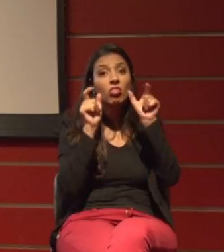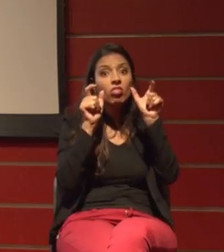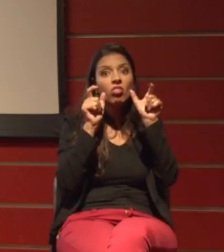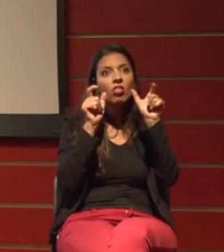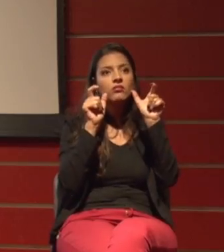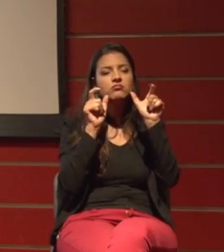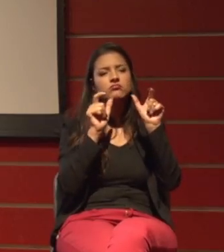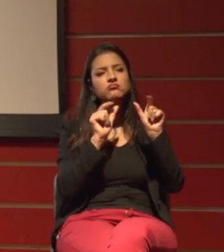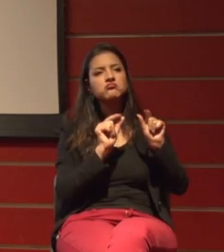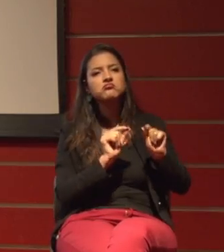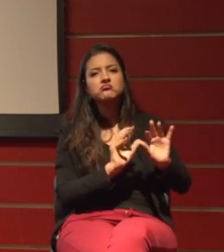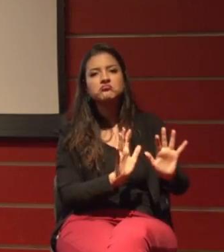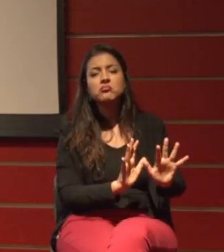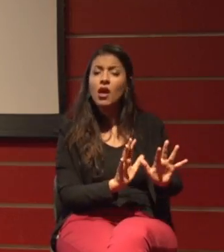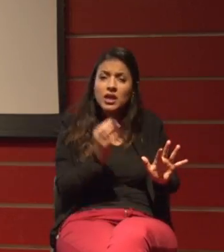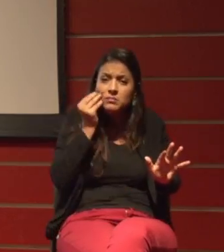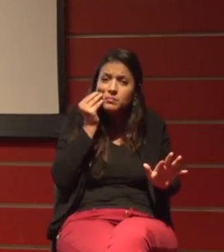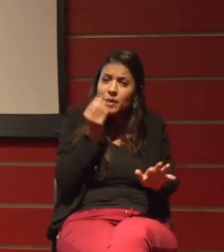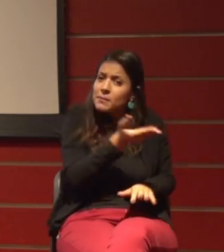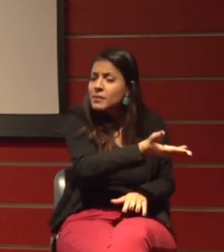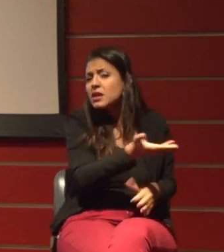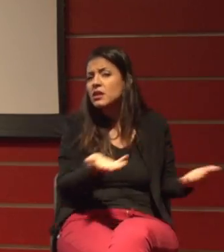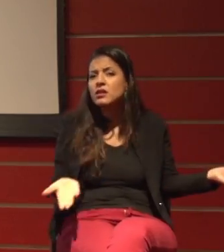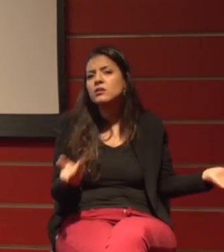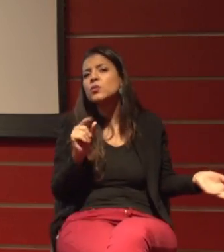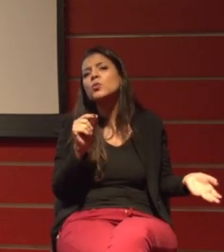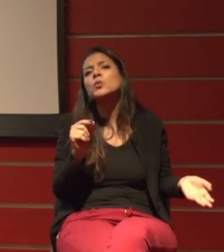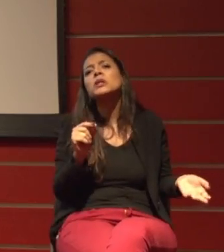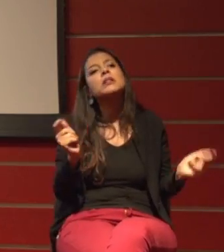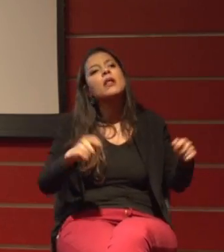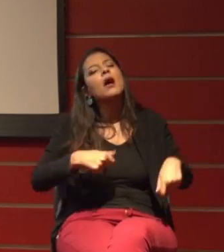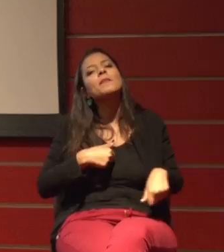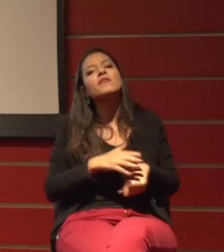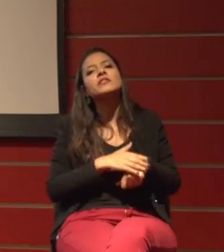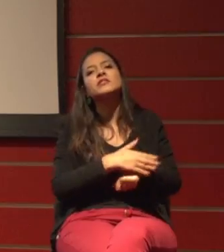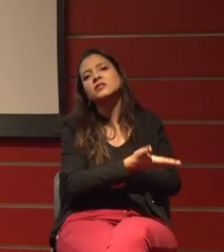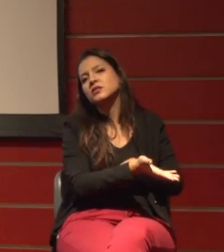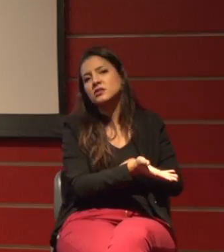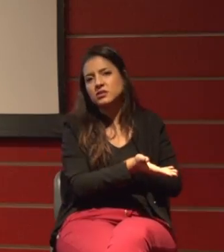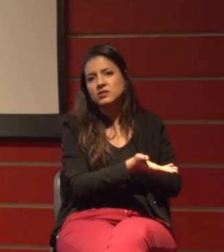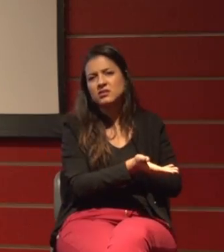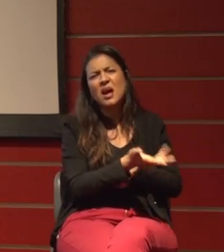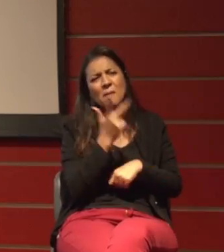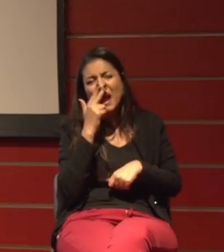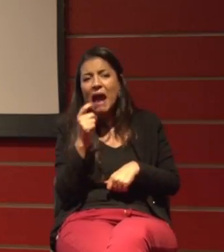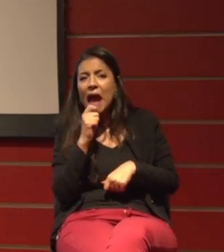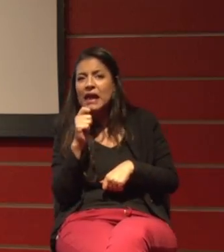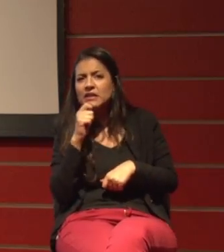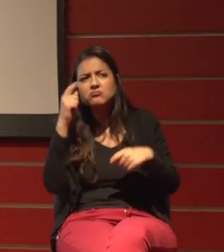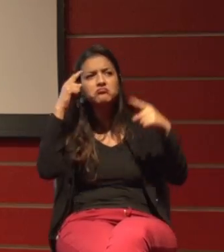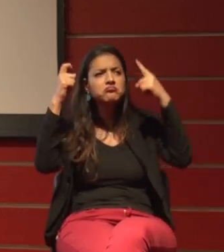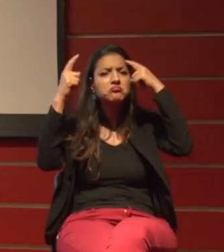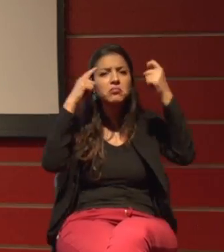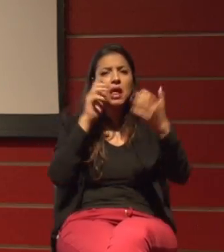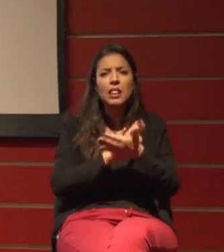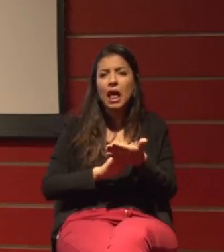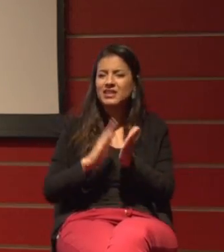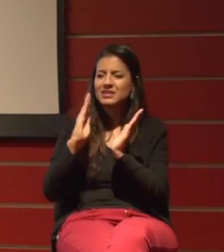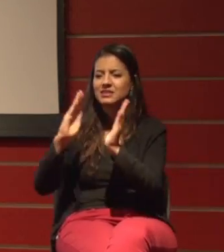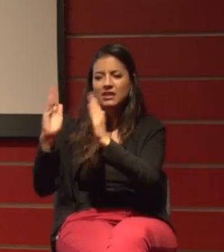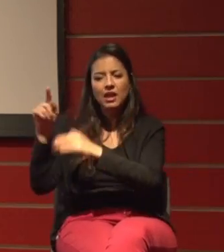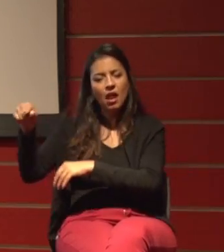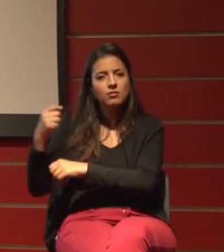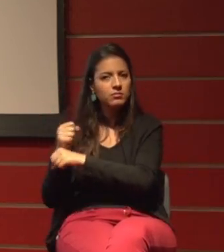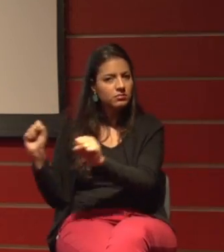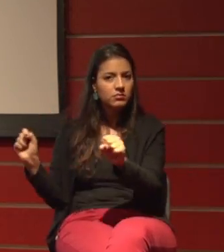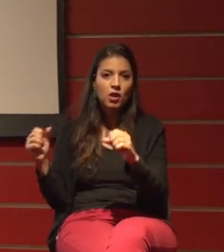experimentem né tenta o que que dá para fazer aqui né O que que não foi feito o que não dá para fazer numa série O que não dá